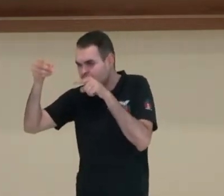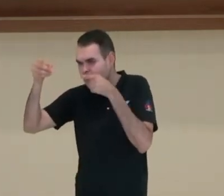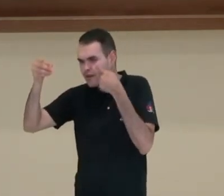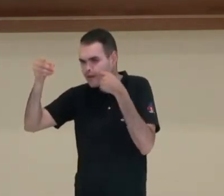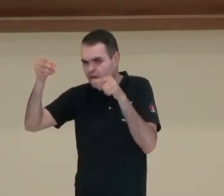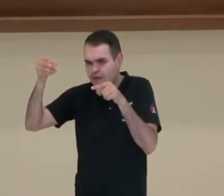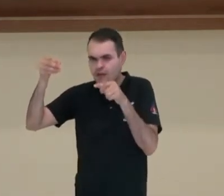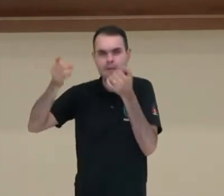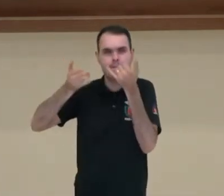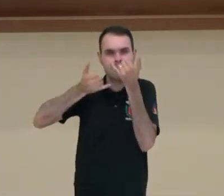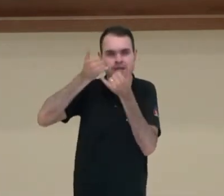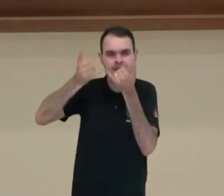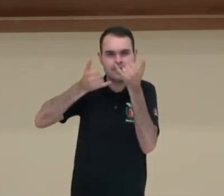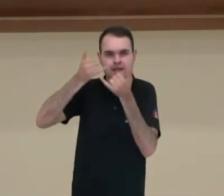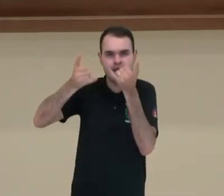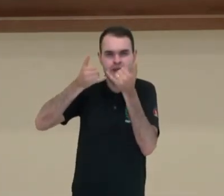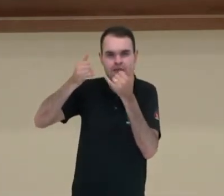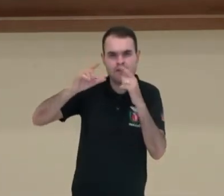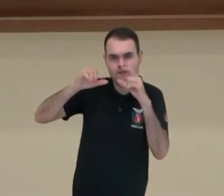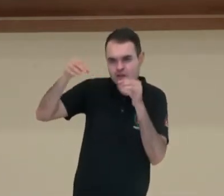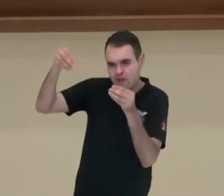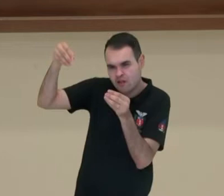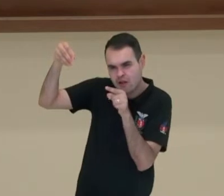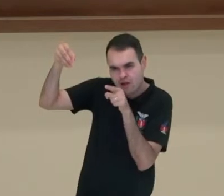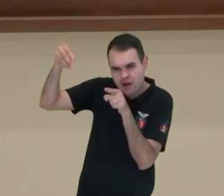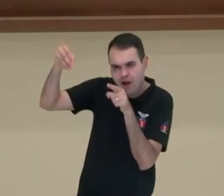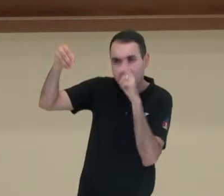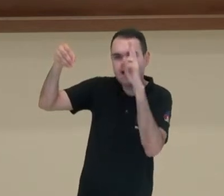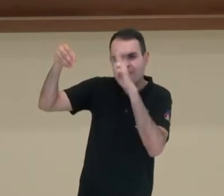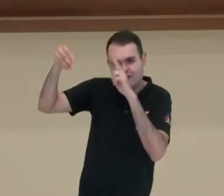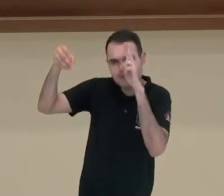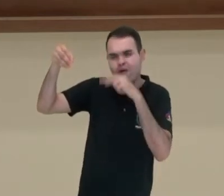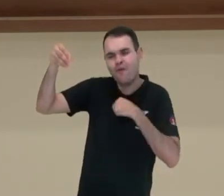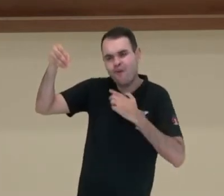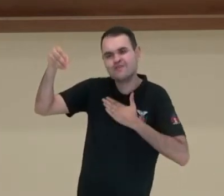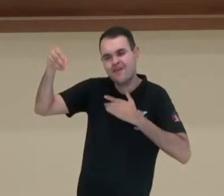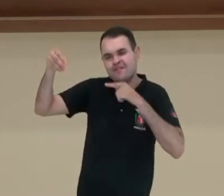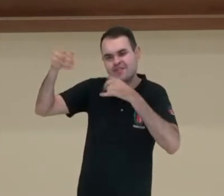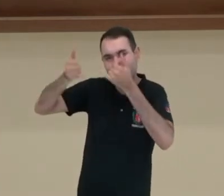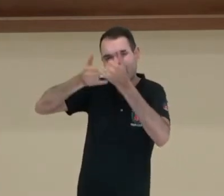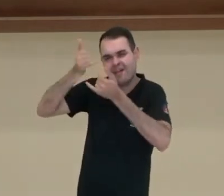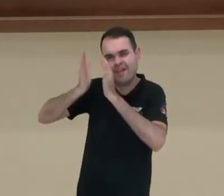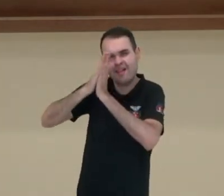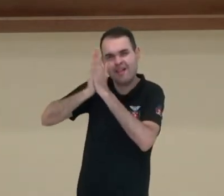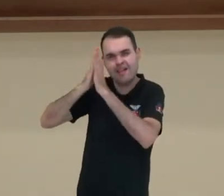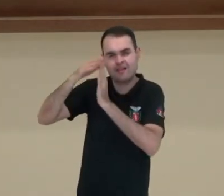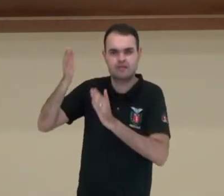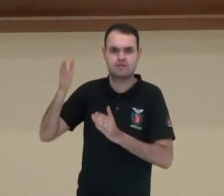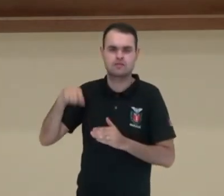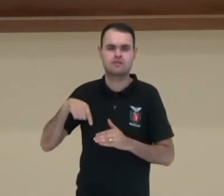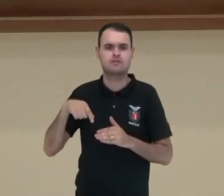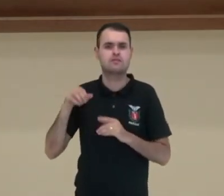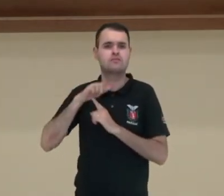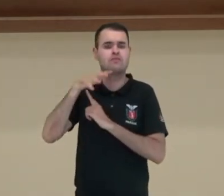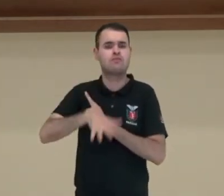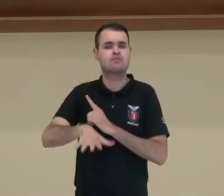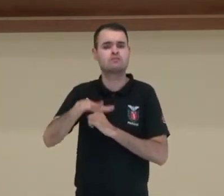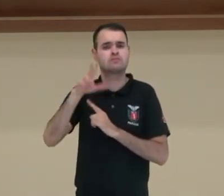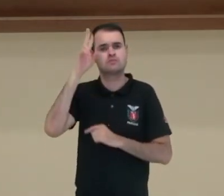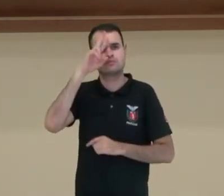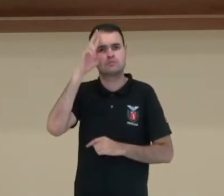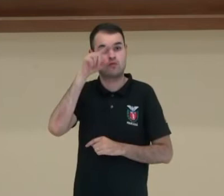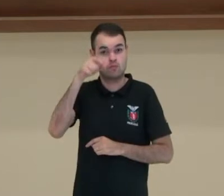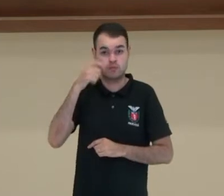brinquedo marcou bobeira, saiu na foto, mas eu lembro desse brinquedo, eu adorava brincar. É uma fonte histórica a fotografia, que você vai